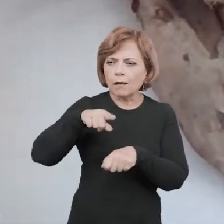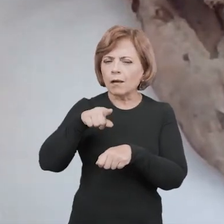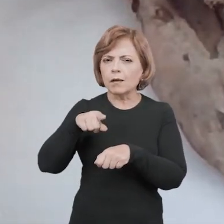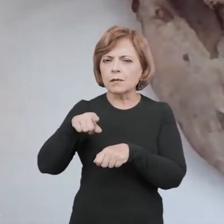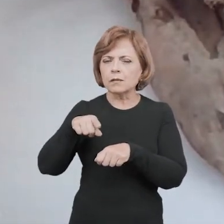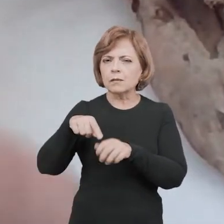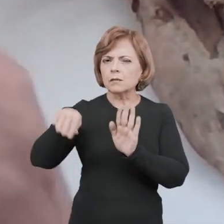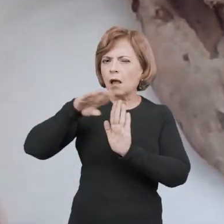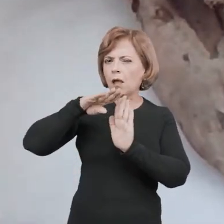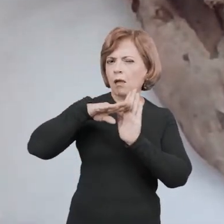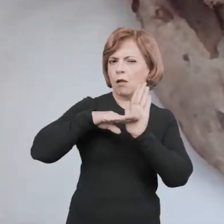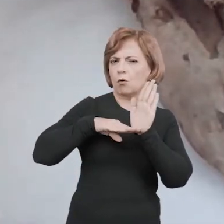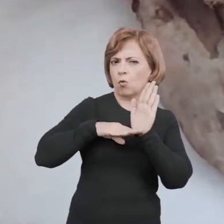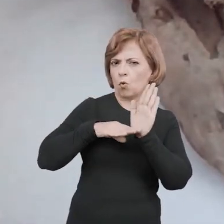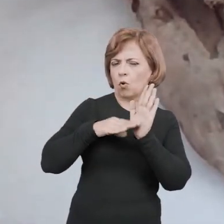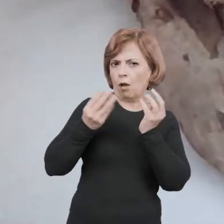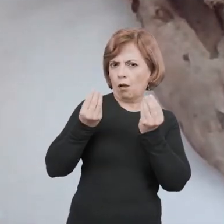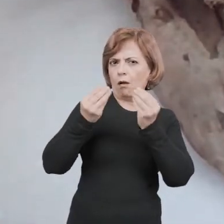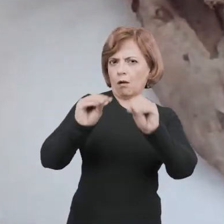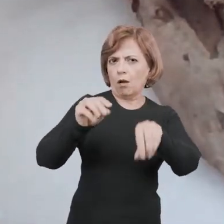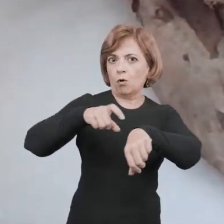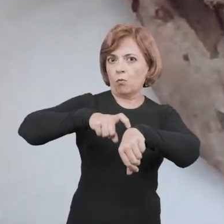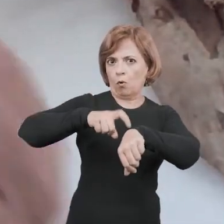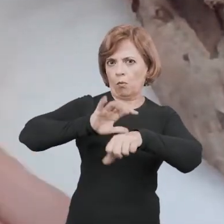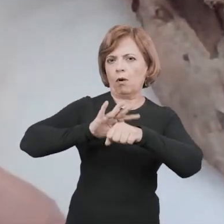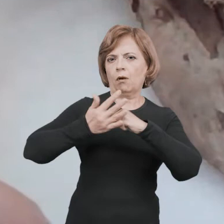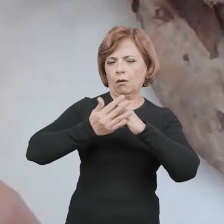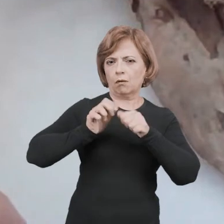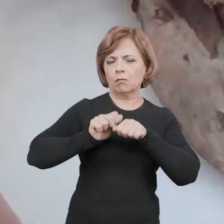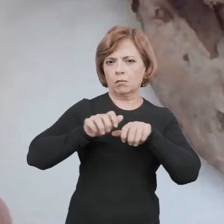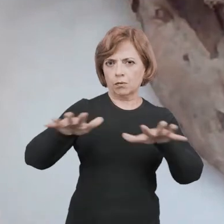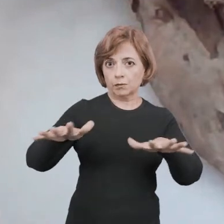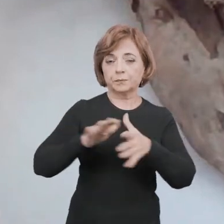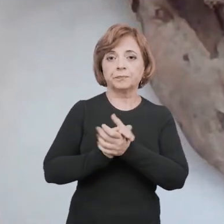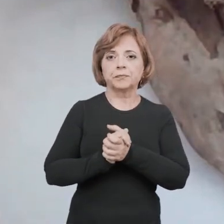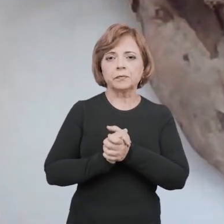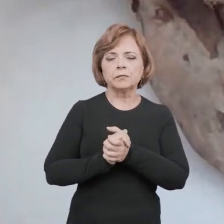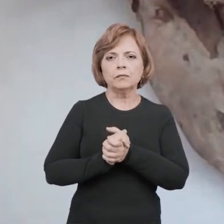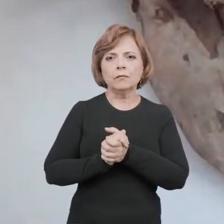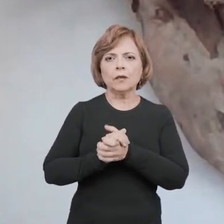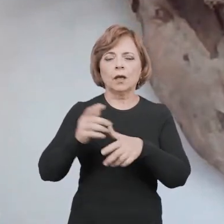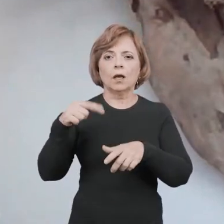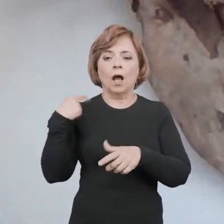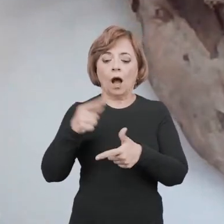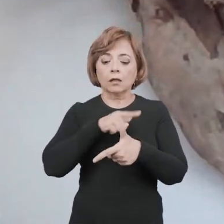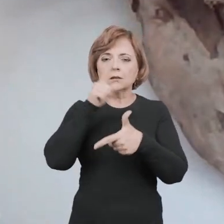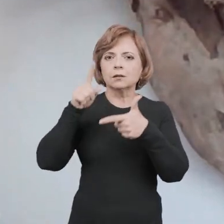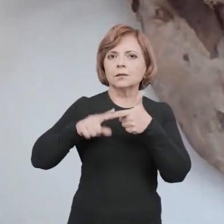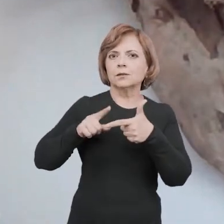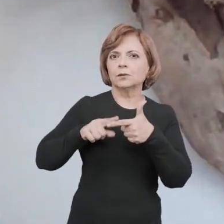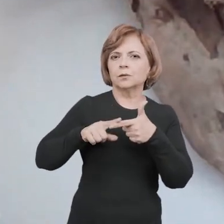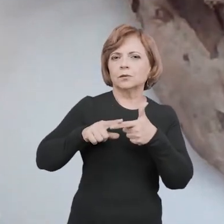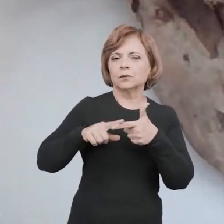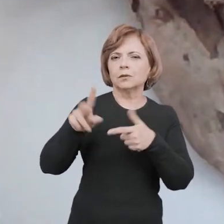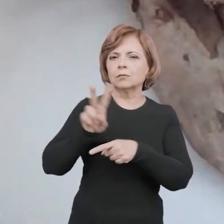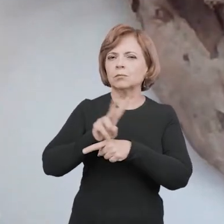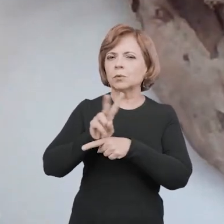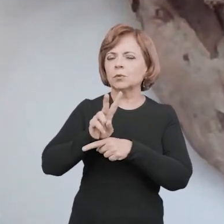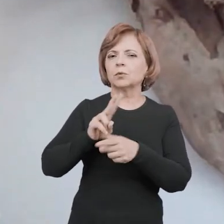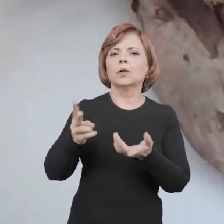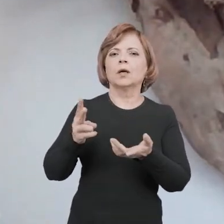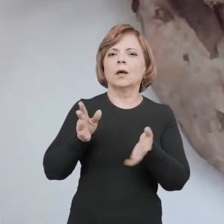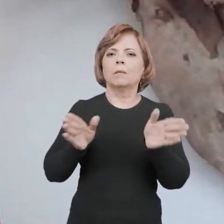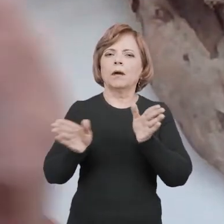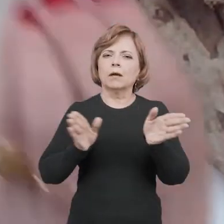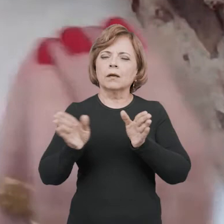estavam sendo implementadas naquele momento, através da força-tarefa, exatamente a segunda etapa do seu